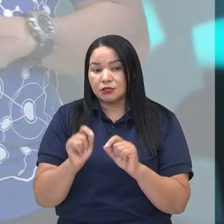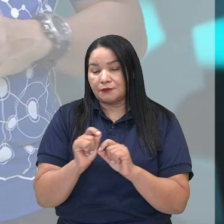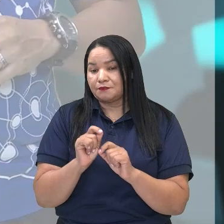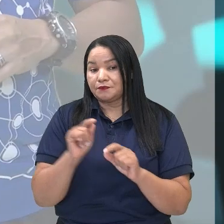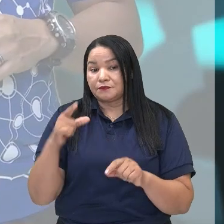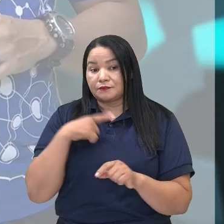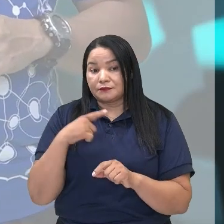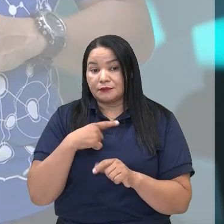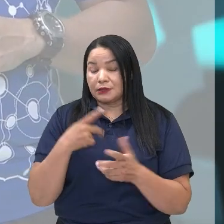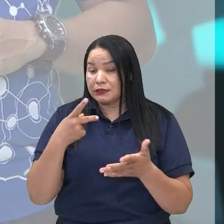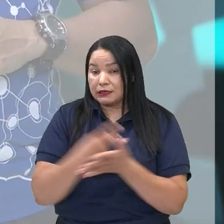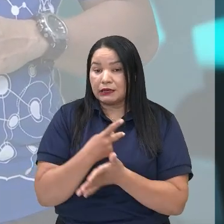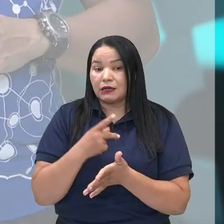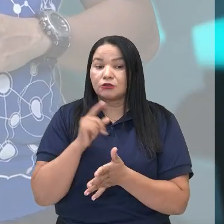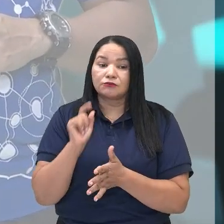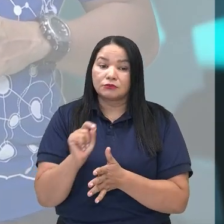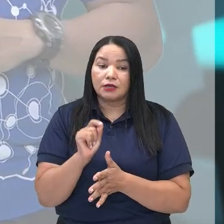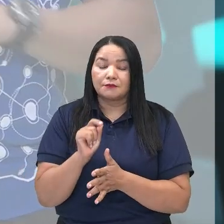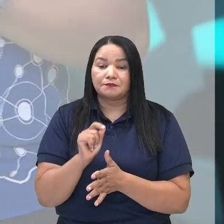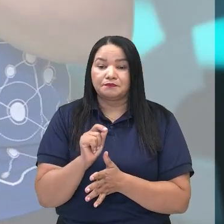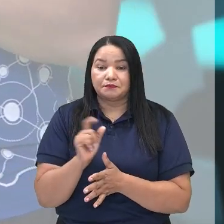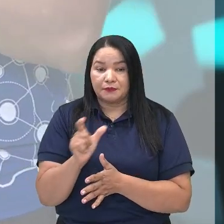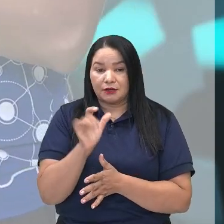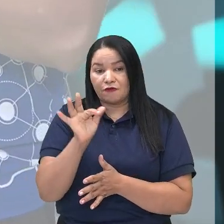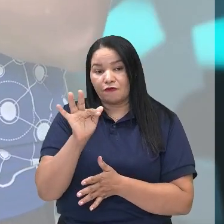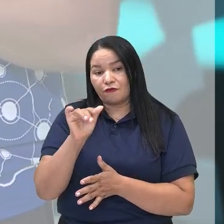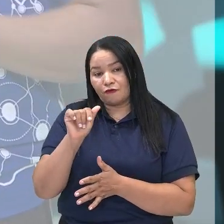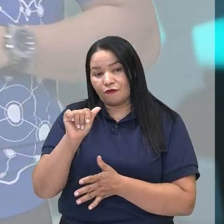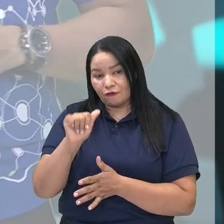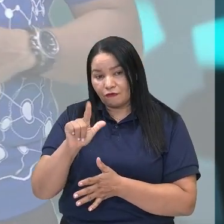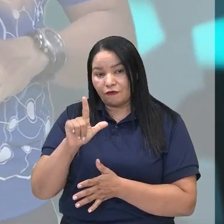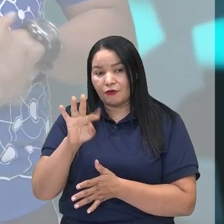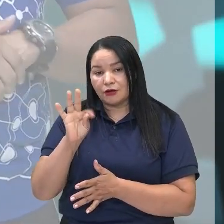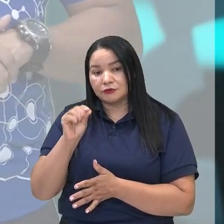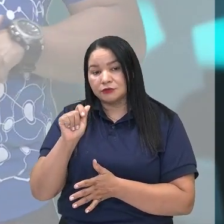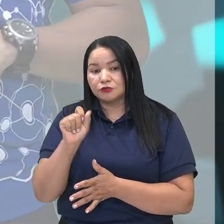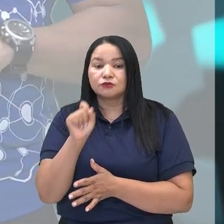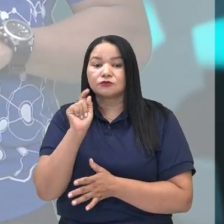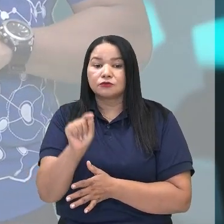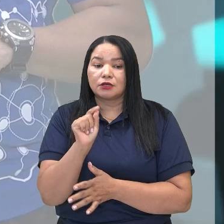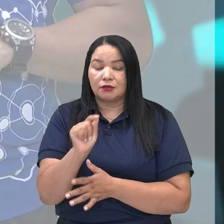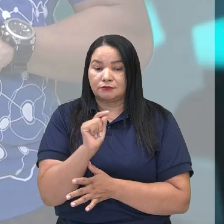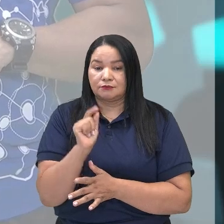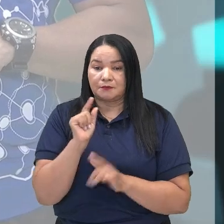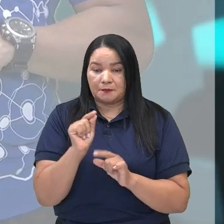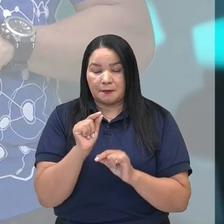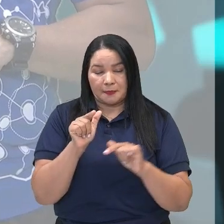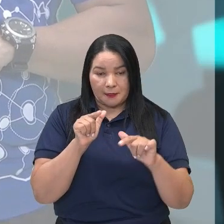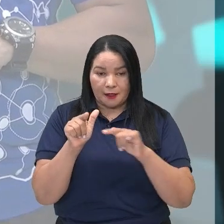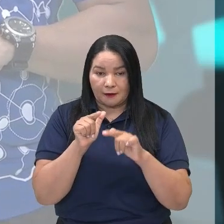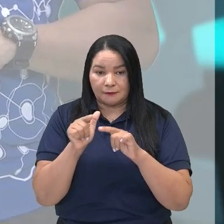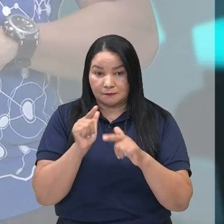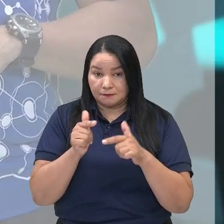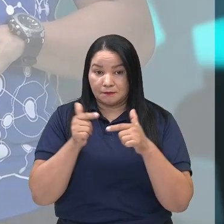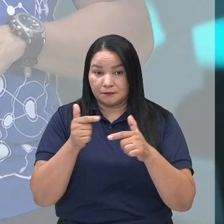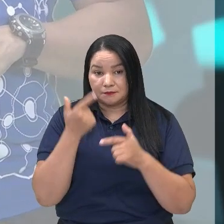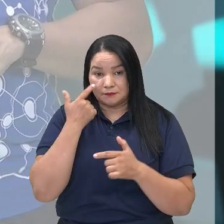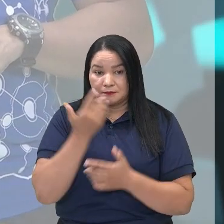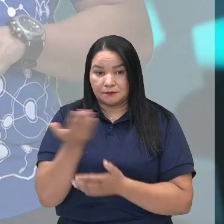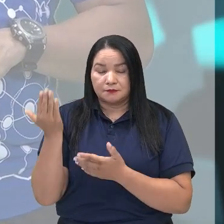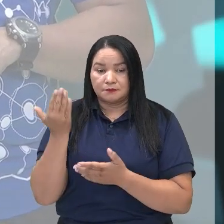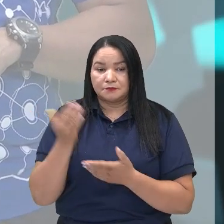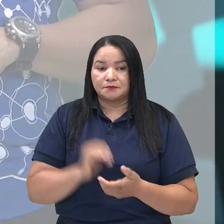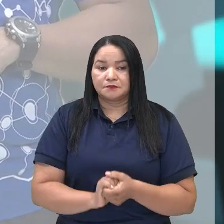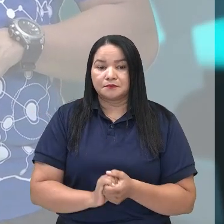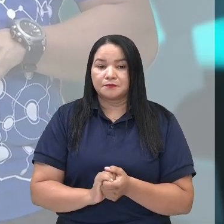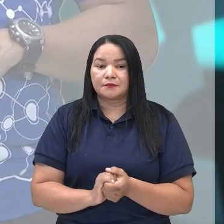faltas, né? E aí algumas delas eu vou citar para vocês agora. Olha só, a falta de serviço, por exemplo. Vamos conhecer? É quando